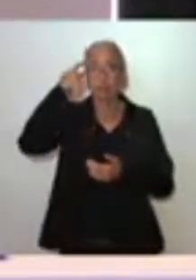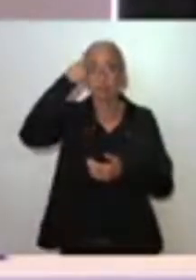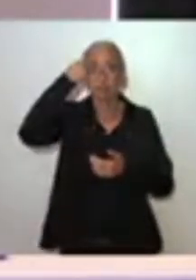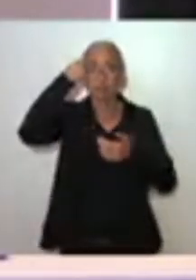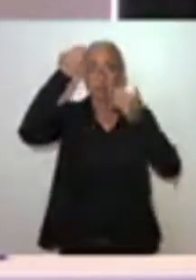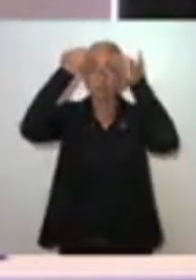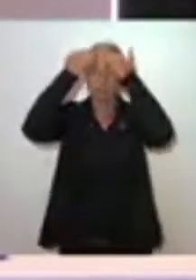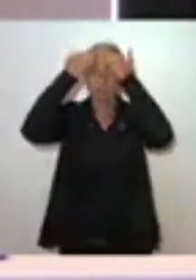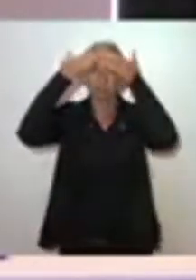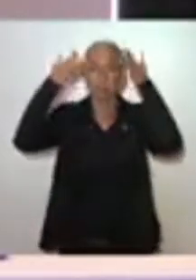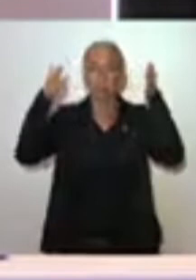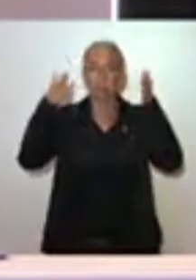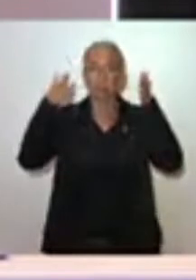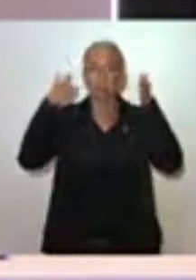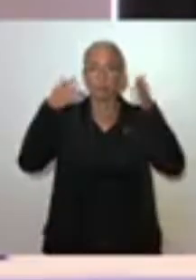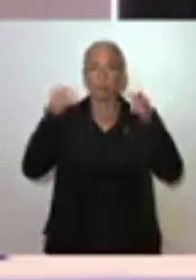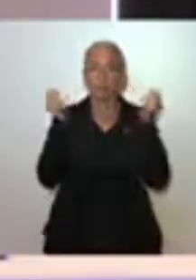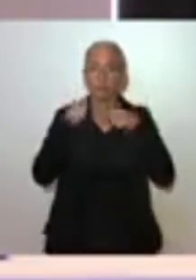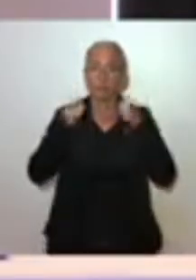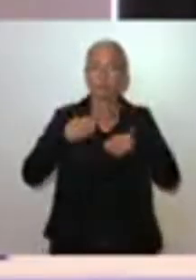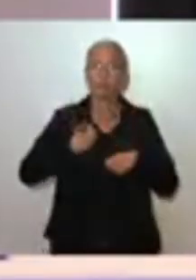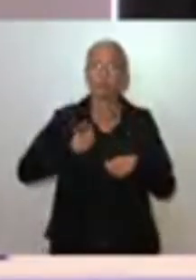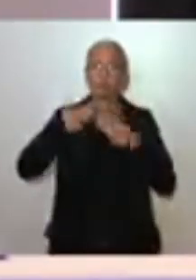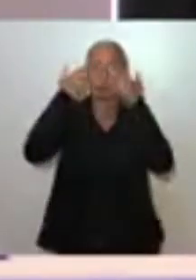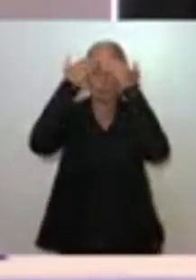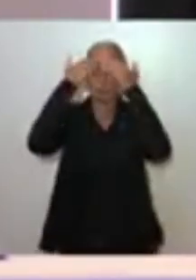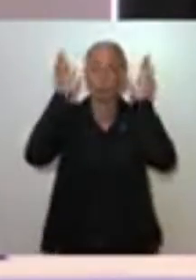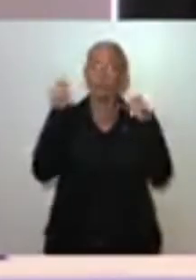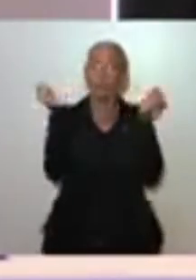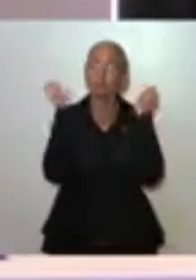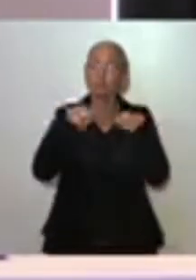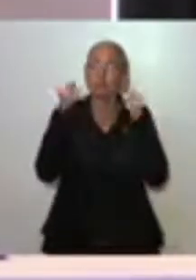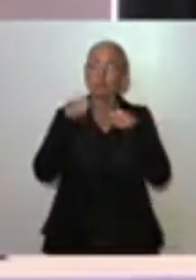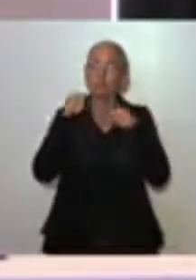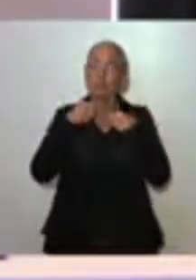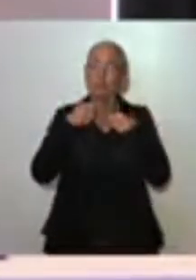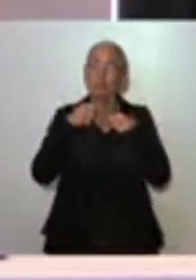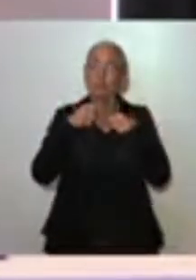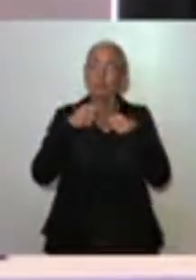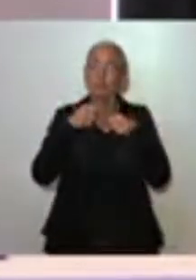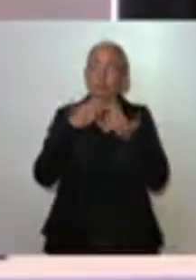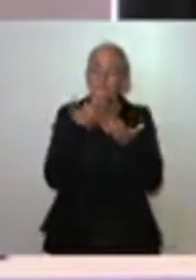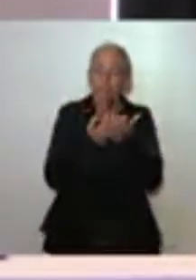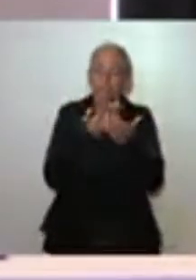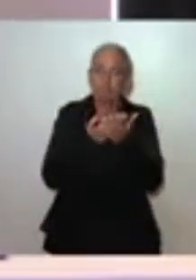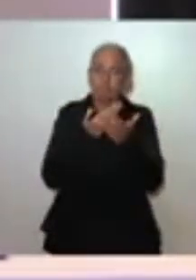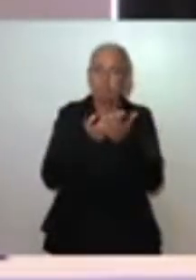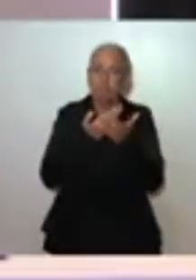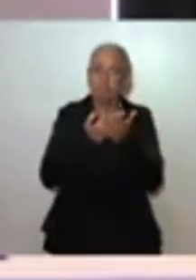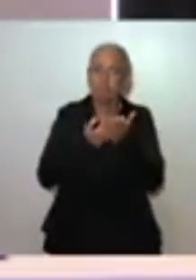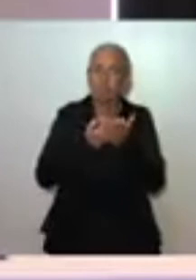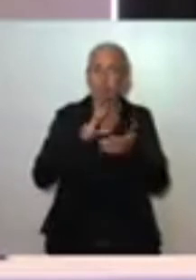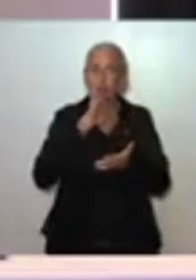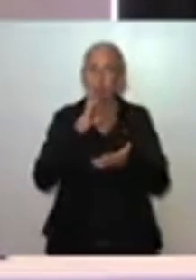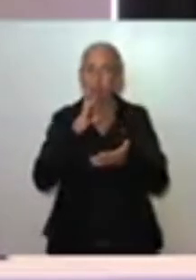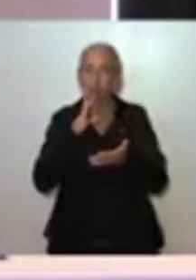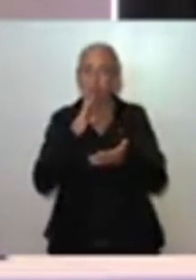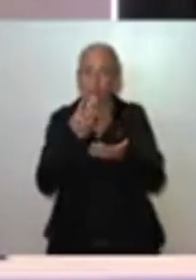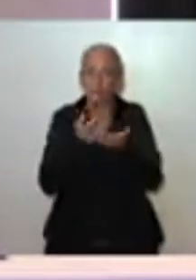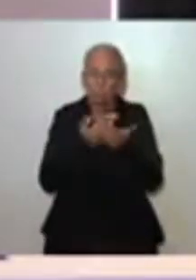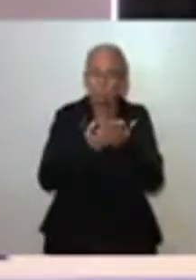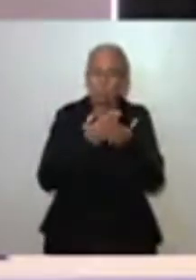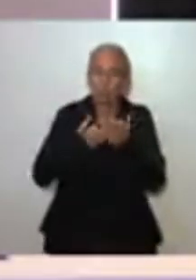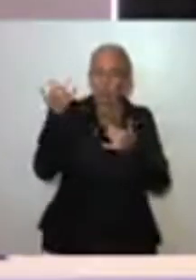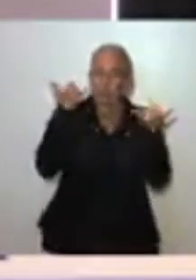e para ter participação esclarecida é preciso investir na própria formação no próprio conhecimento na